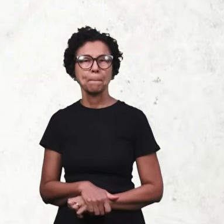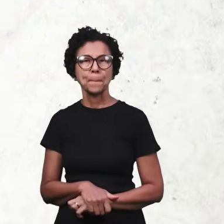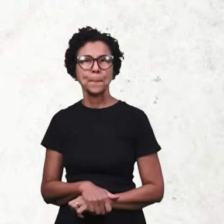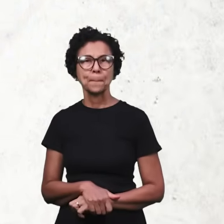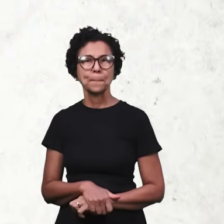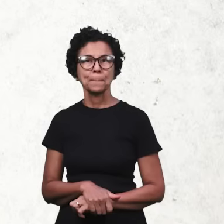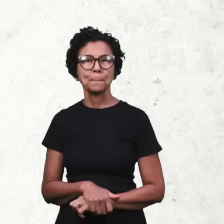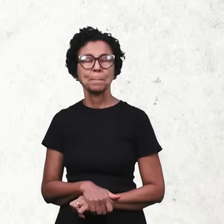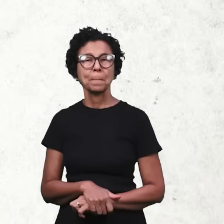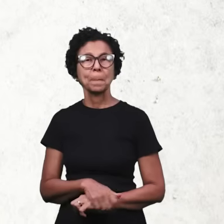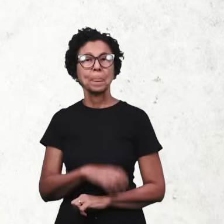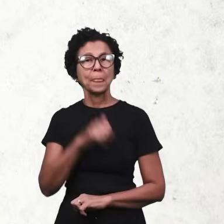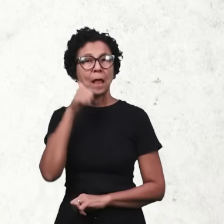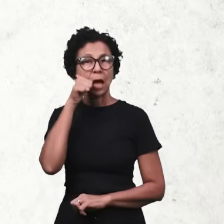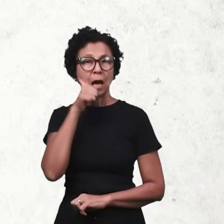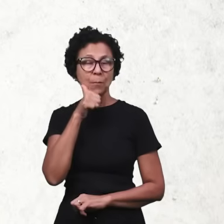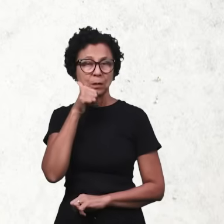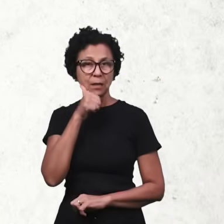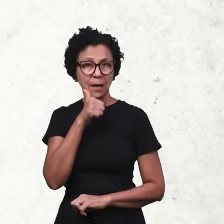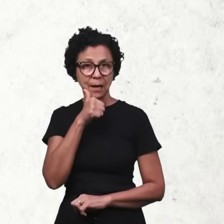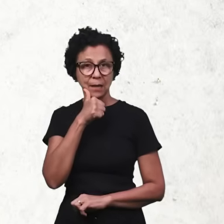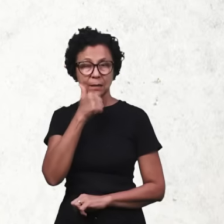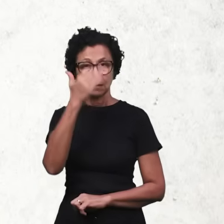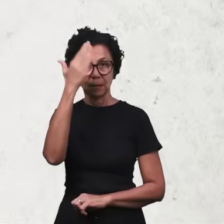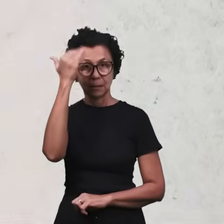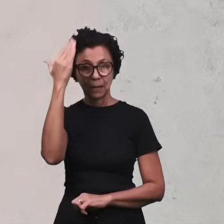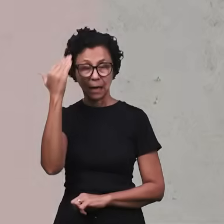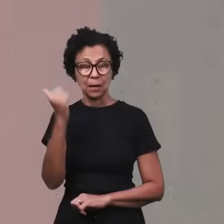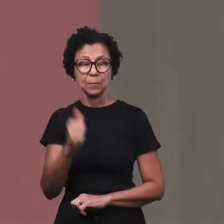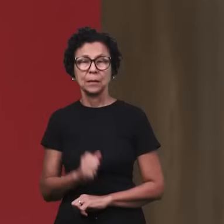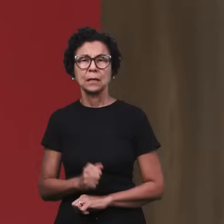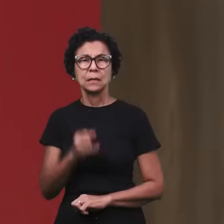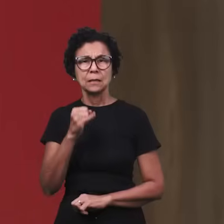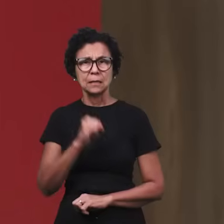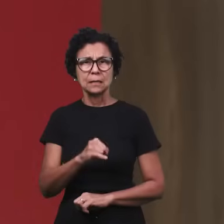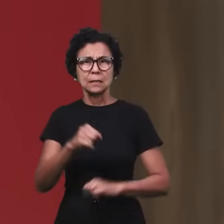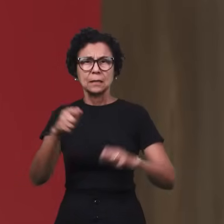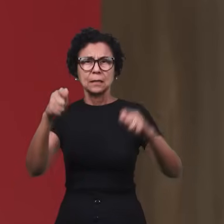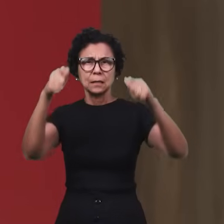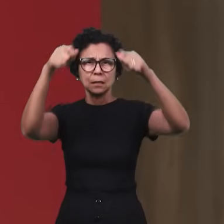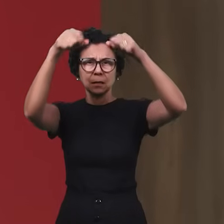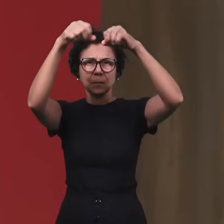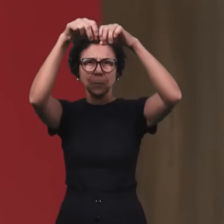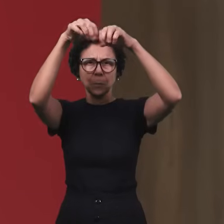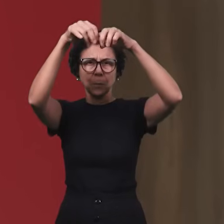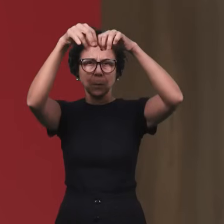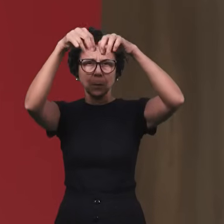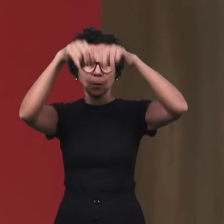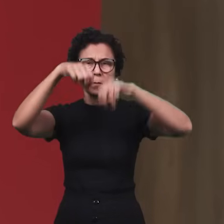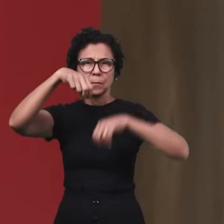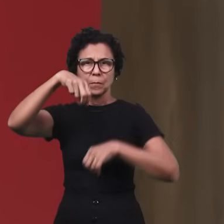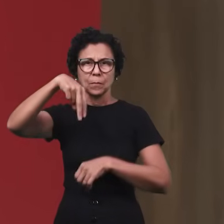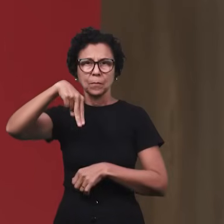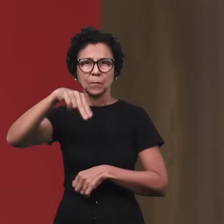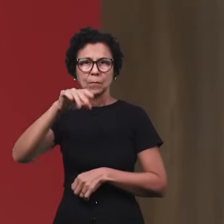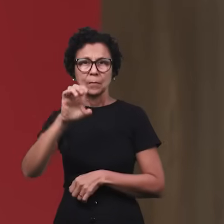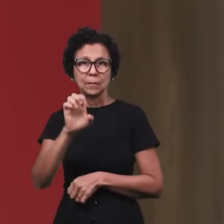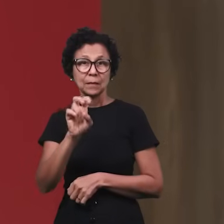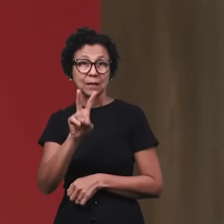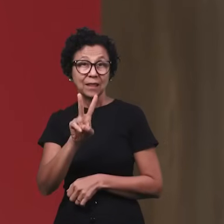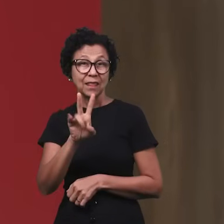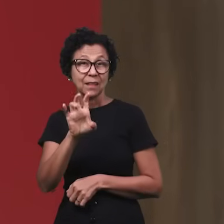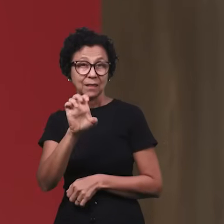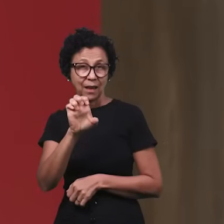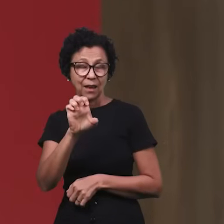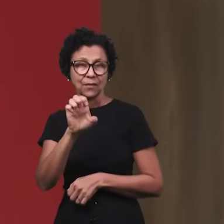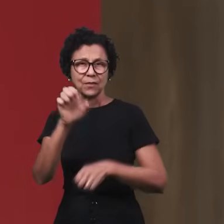sua casa anda forrada de roupa dobrada. Então, nós vamos analisar primeiro, né, a primeira parte do